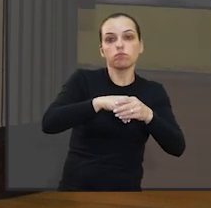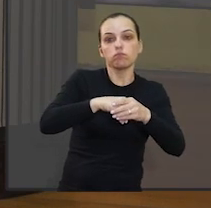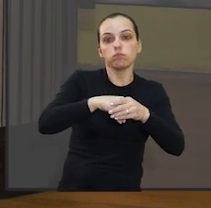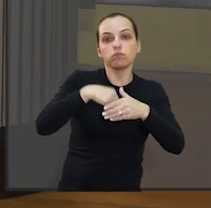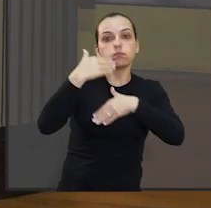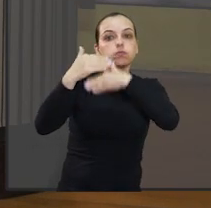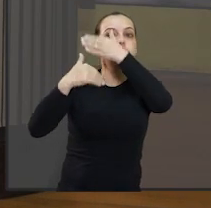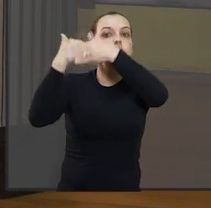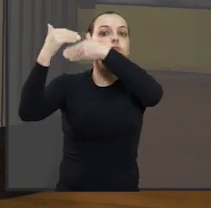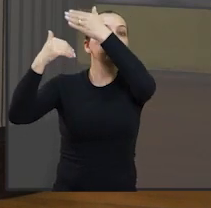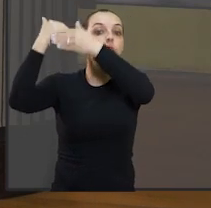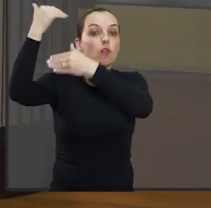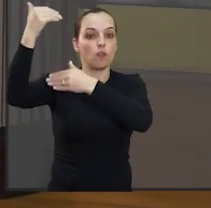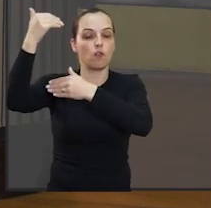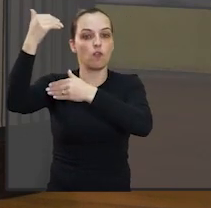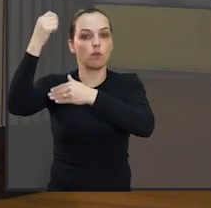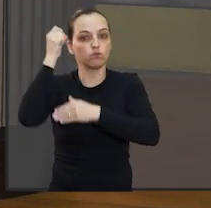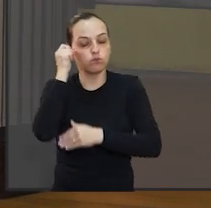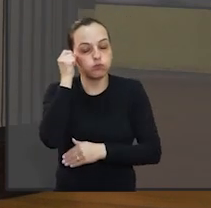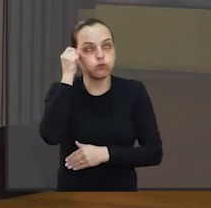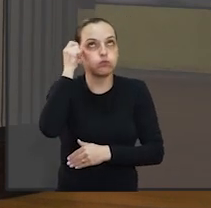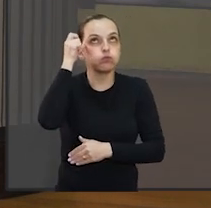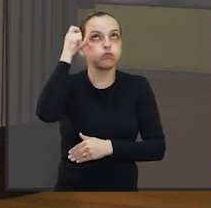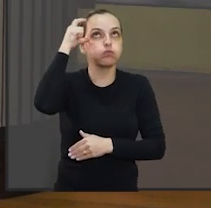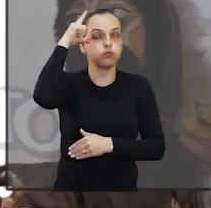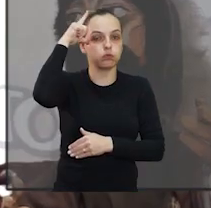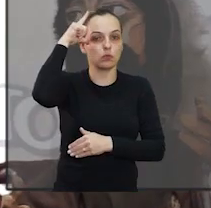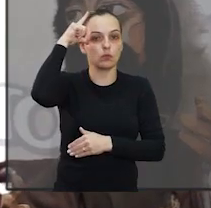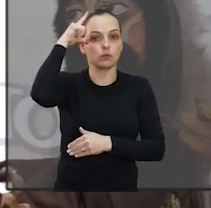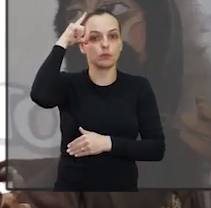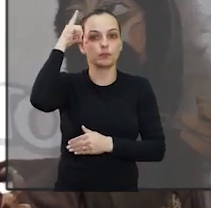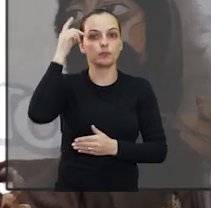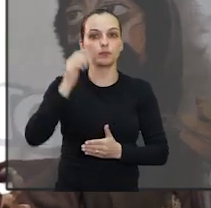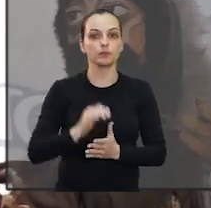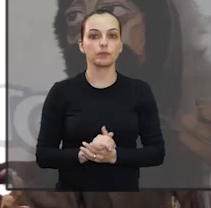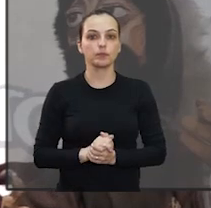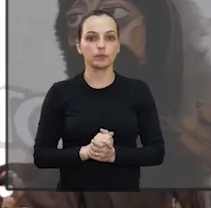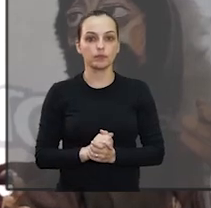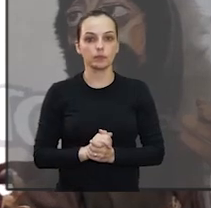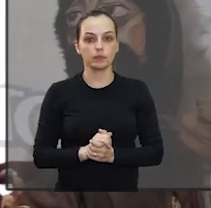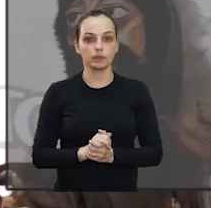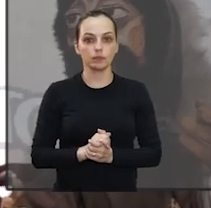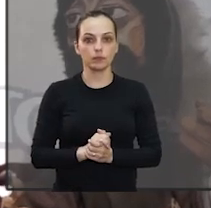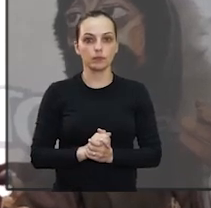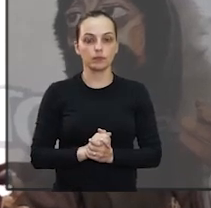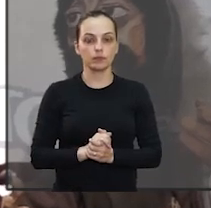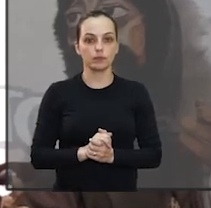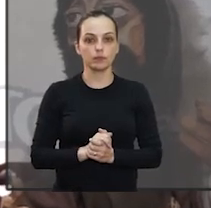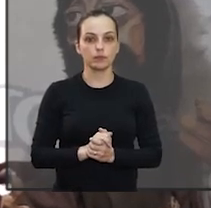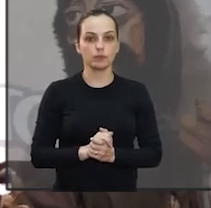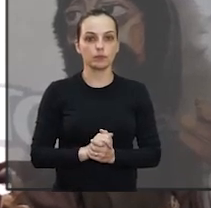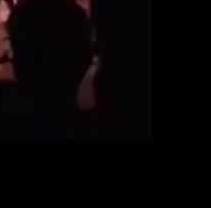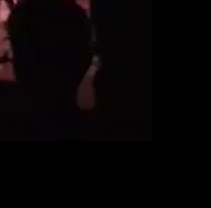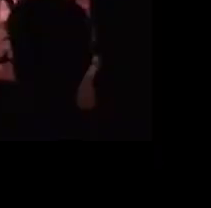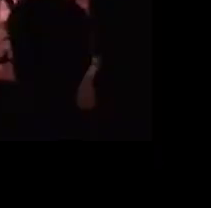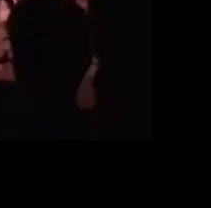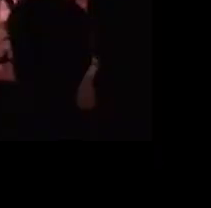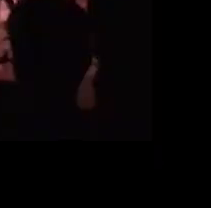está tudo certo e que a entenda também como uma possibilidade de desenvolvimento